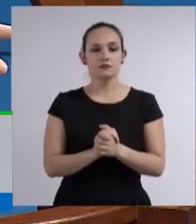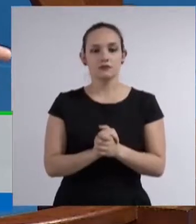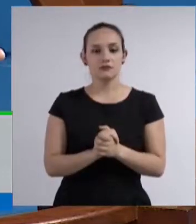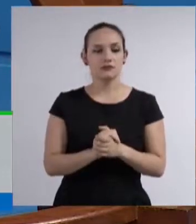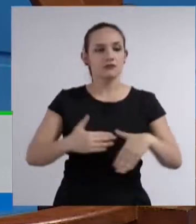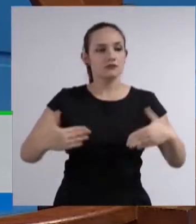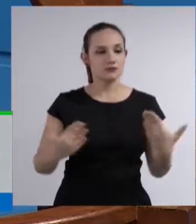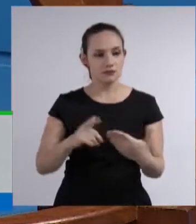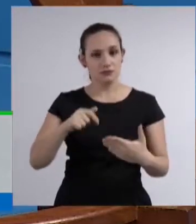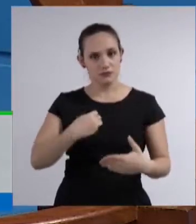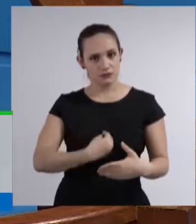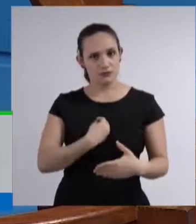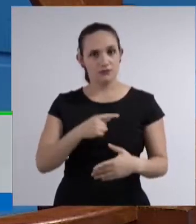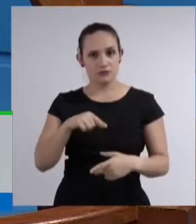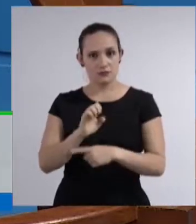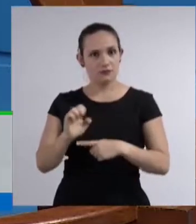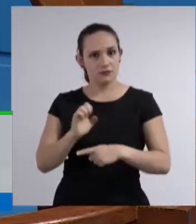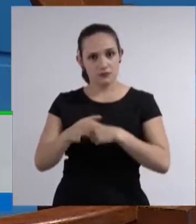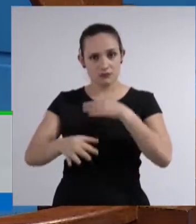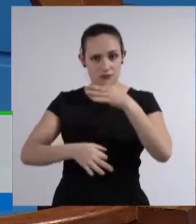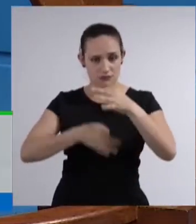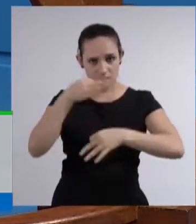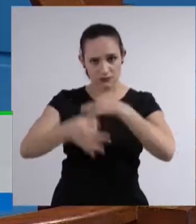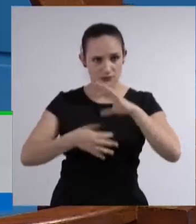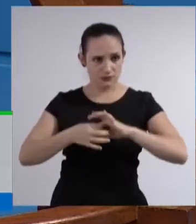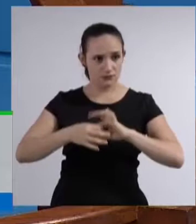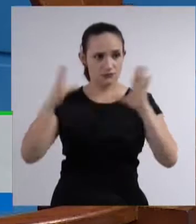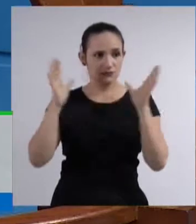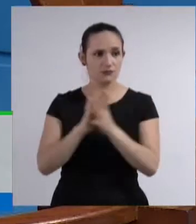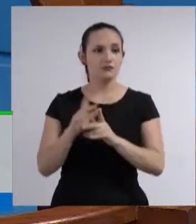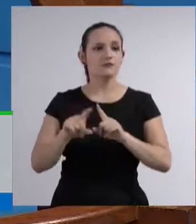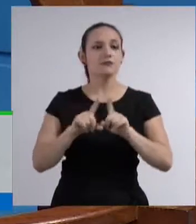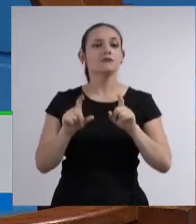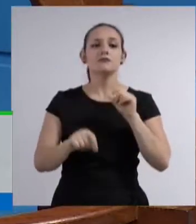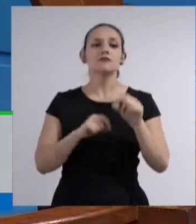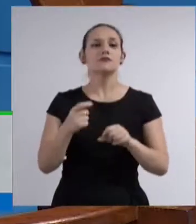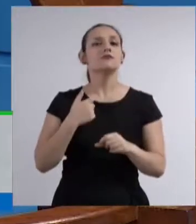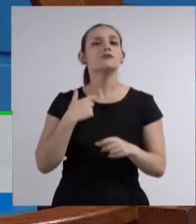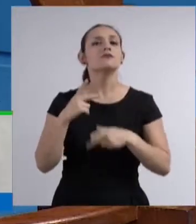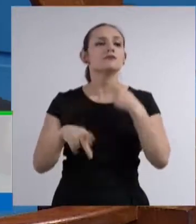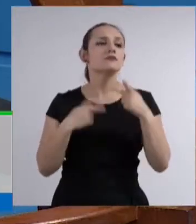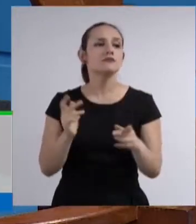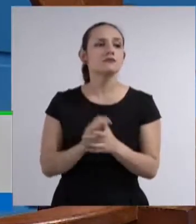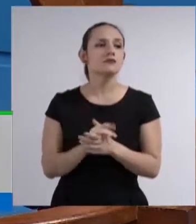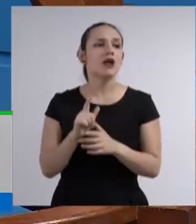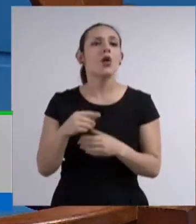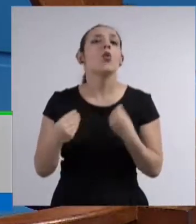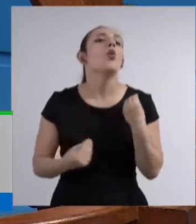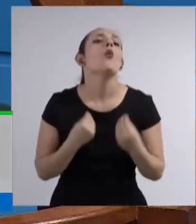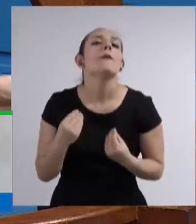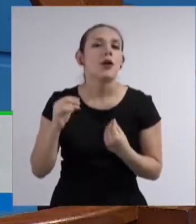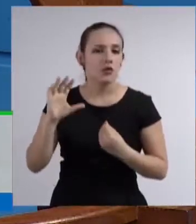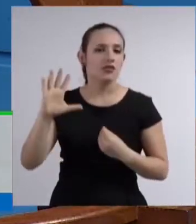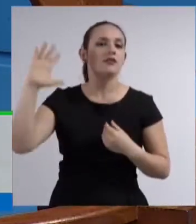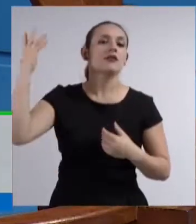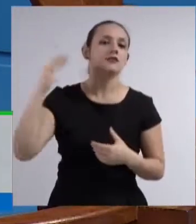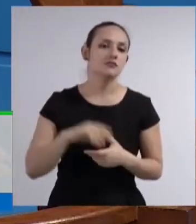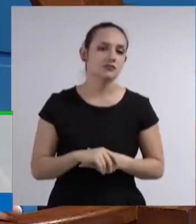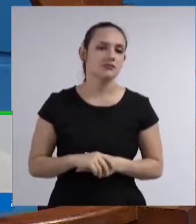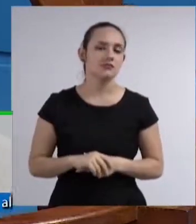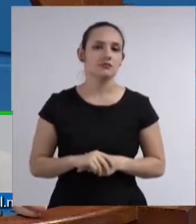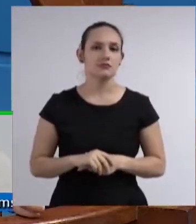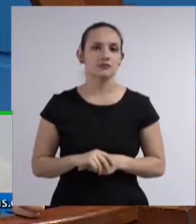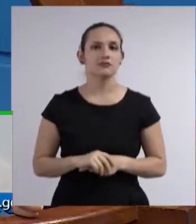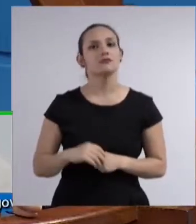num Estado democrático de direito, né? A questão que eu estou colocando aqui é a forma de cumprir, né? Que eu acho